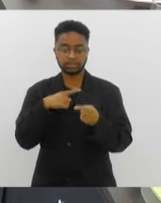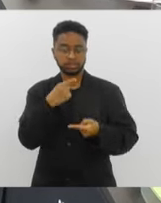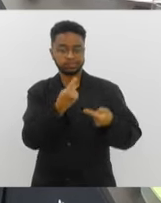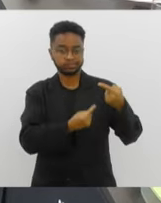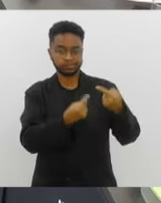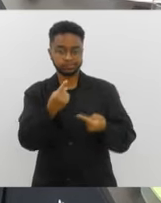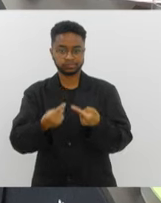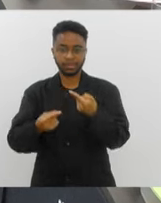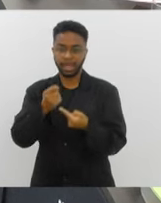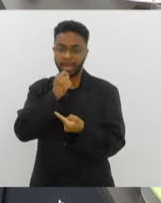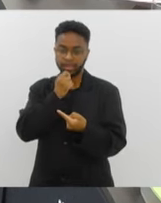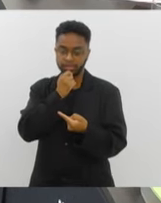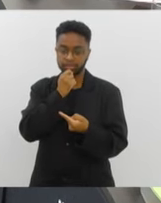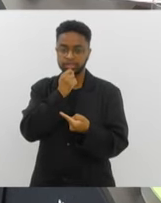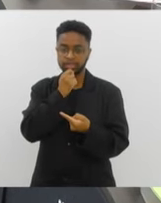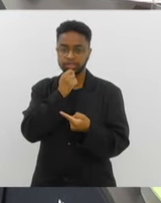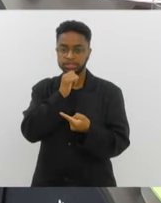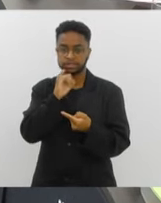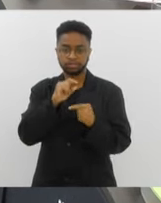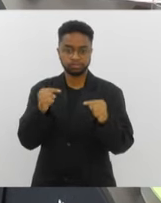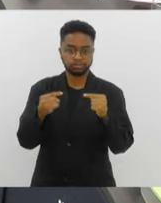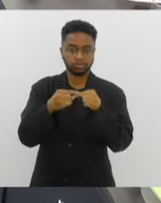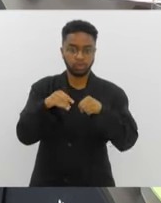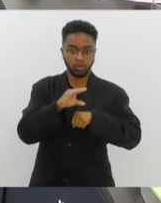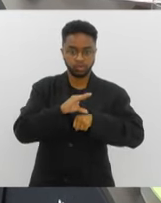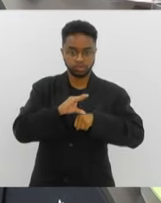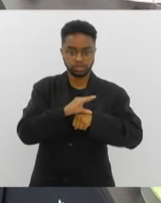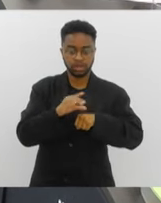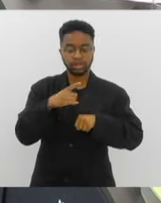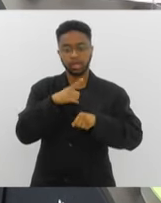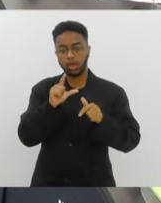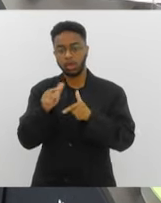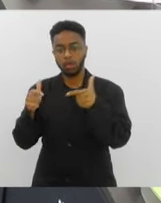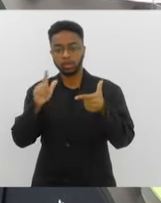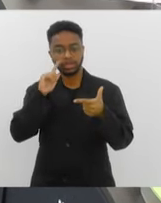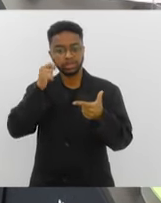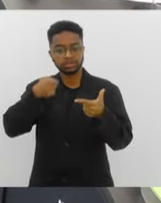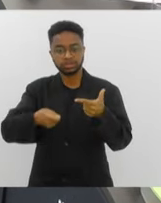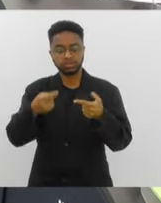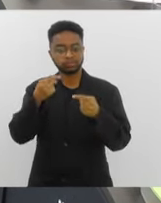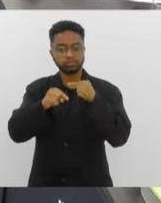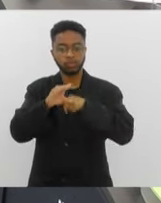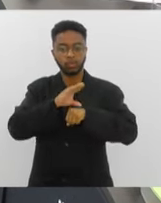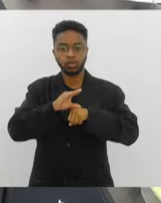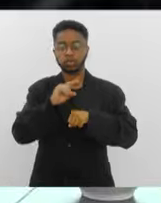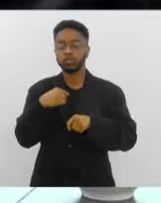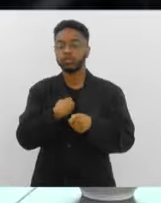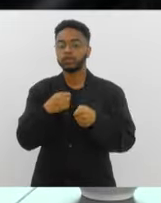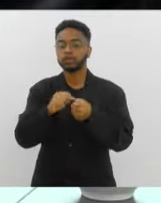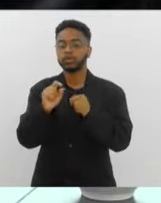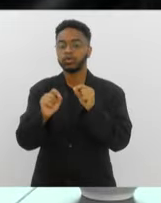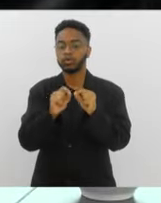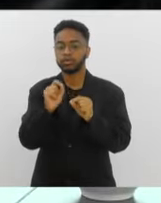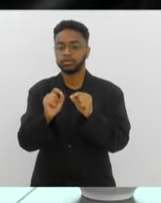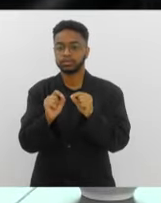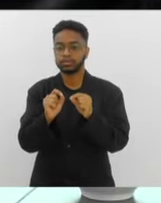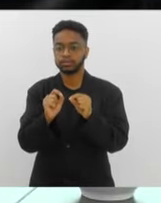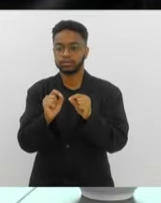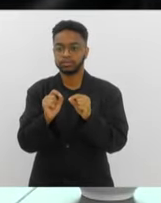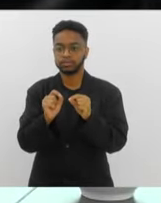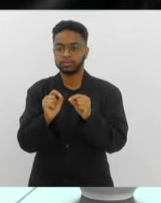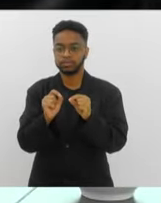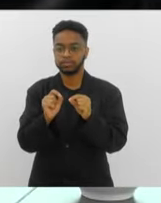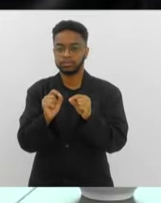estiver circundando o processo de constitucionalidade, a gente já tendo visto outras decisões de constitucionalidade, o que a gente vai fazer? A gente vai fazer com